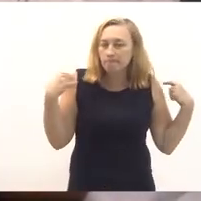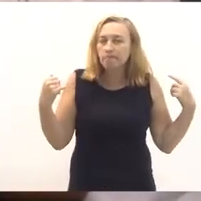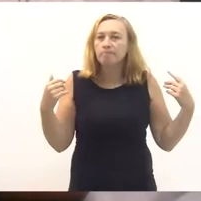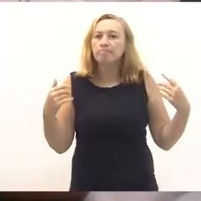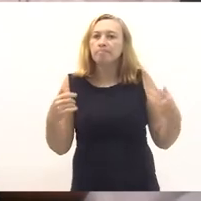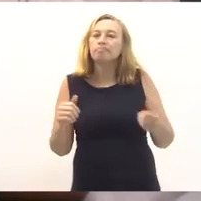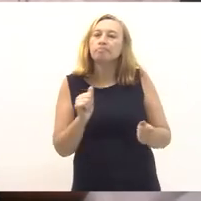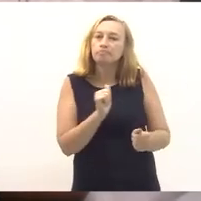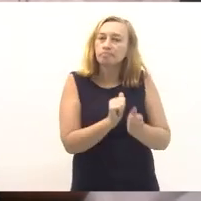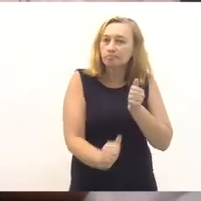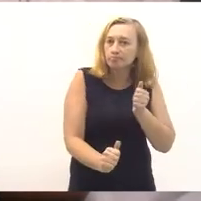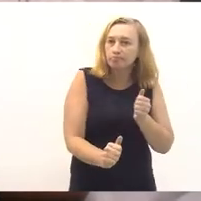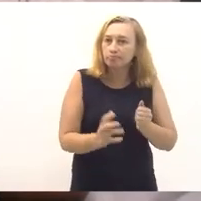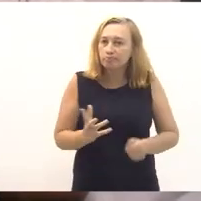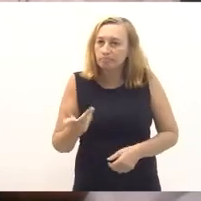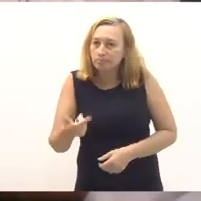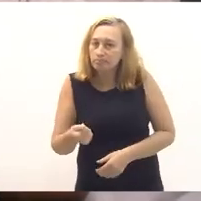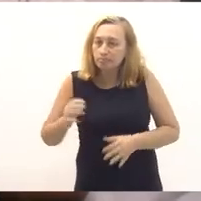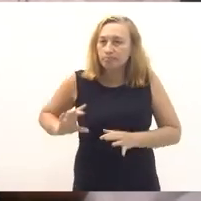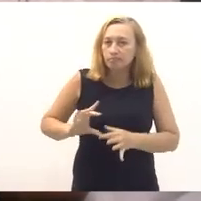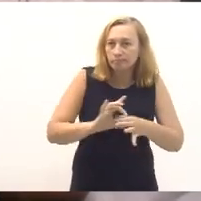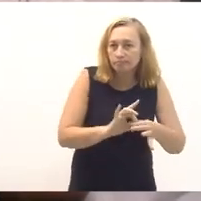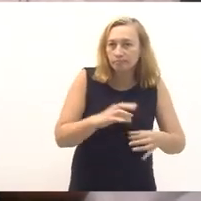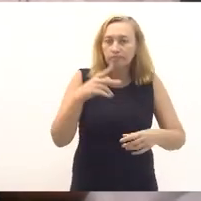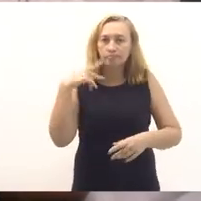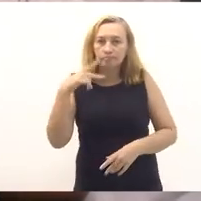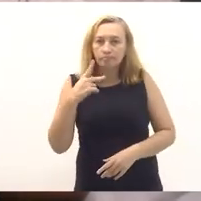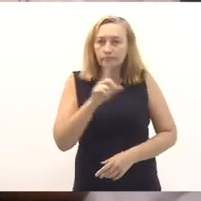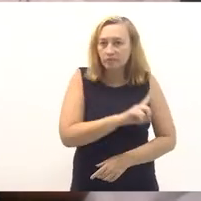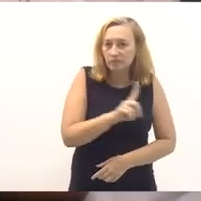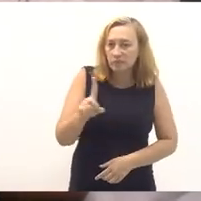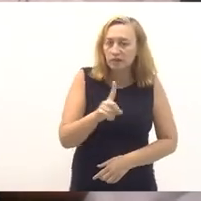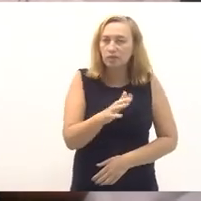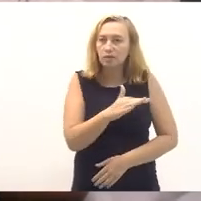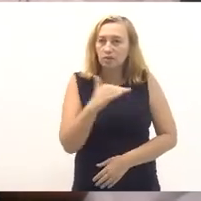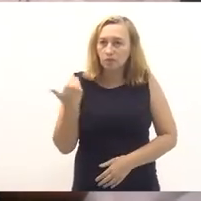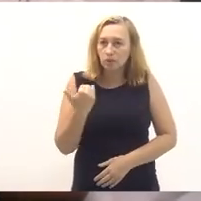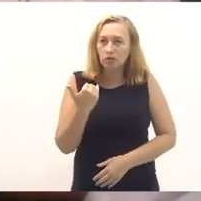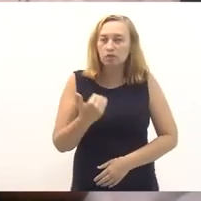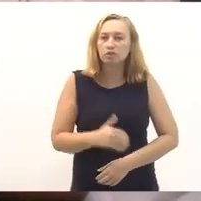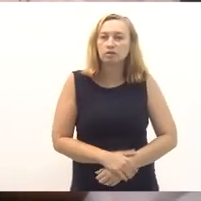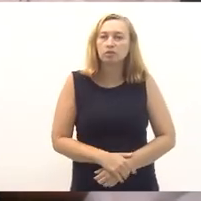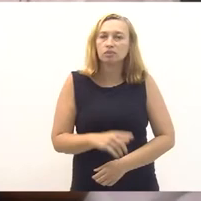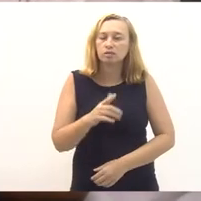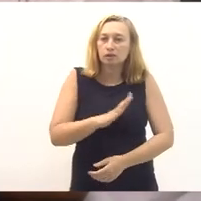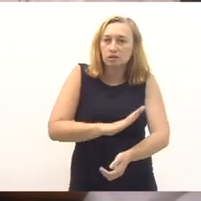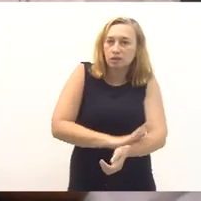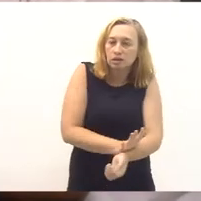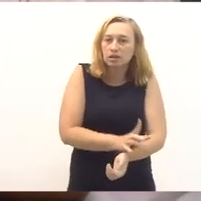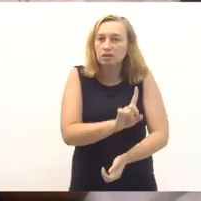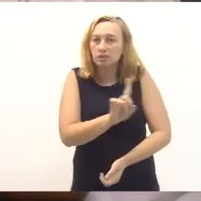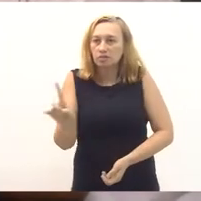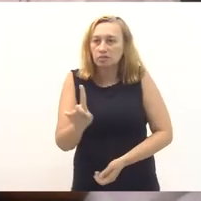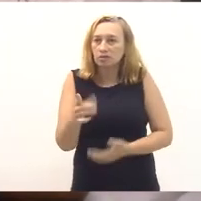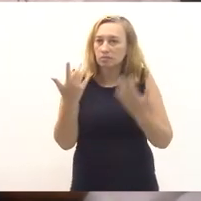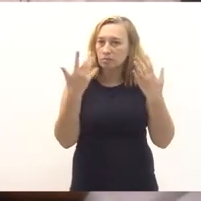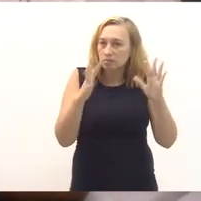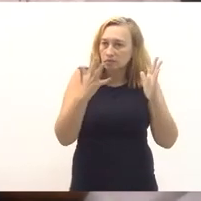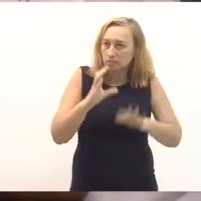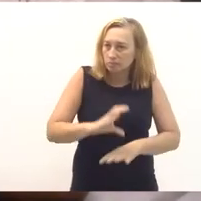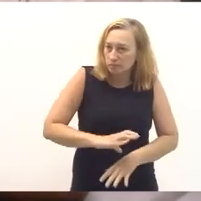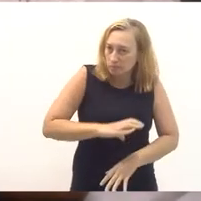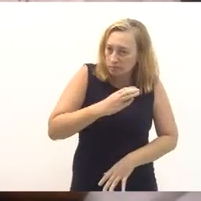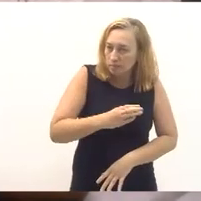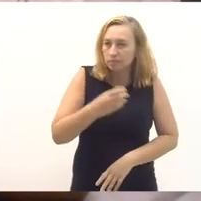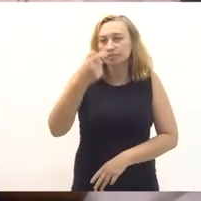esporte da qualificação isso tudo ligado uma política de não mortandade de não racismo Parabéns pela coragem